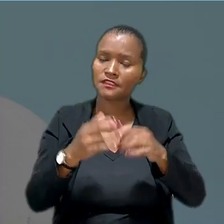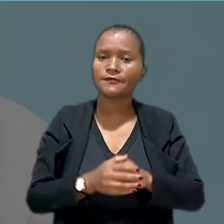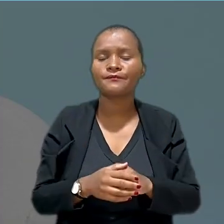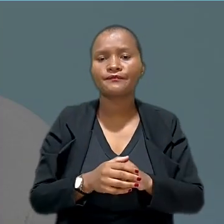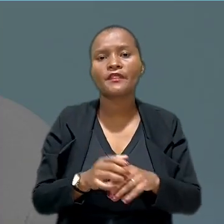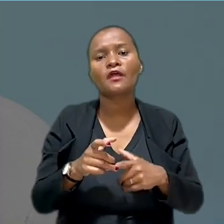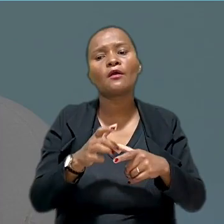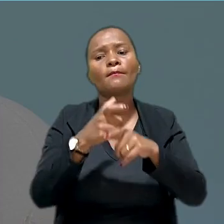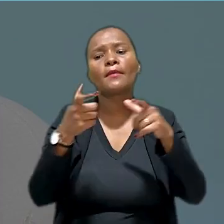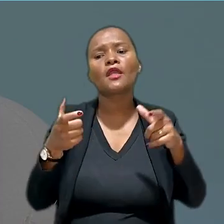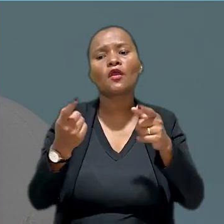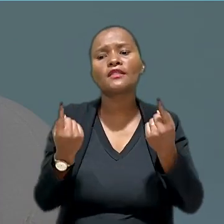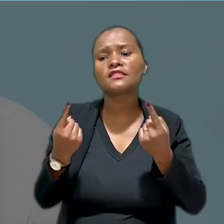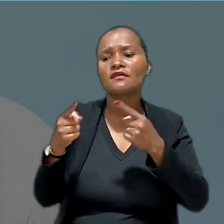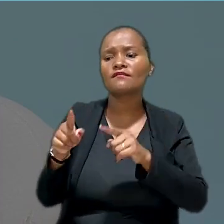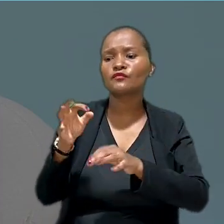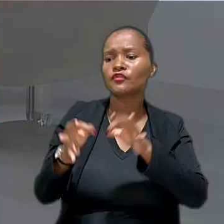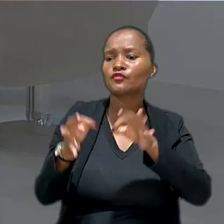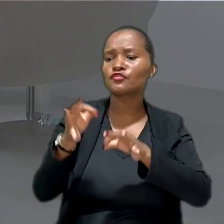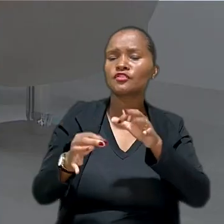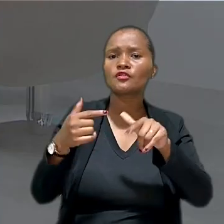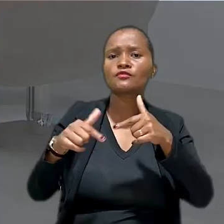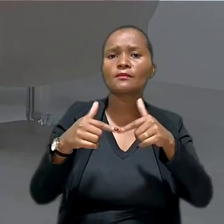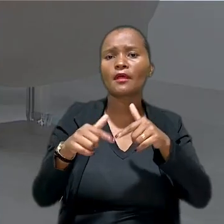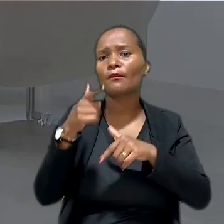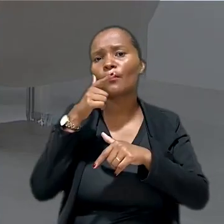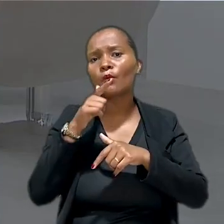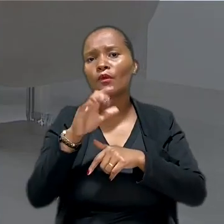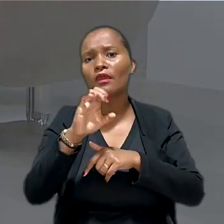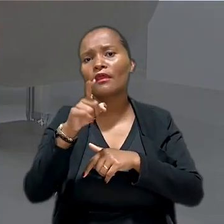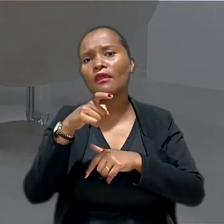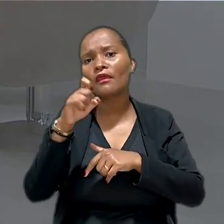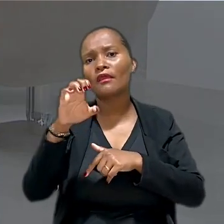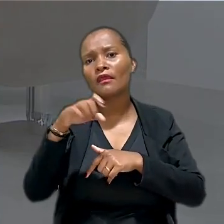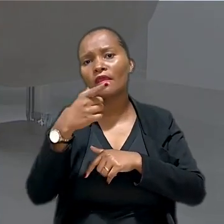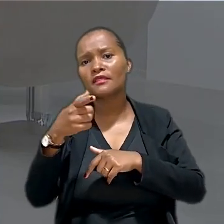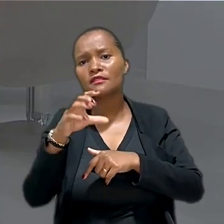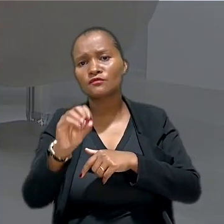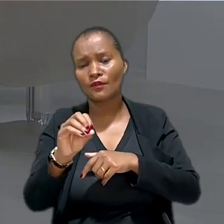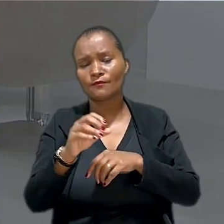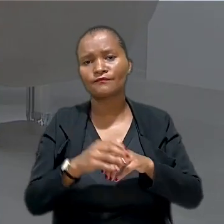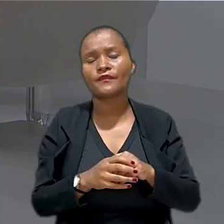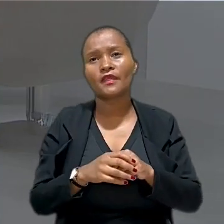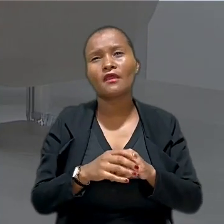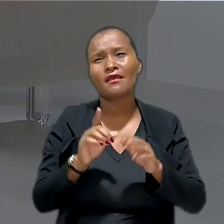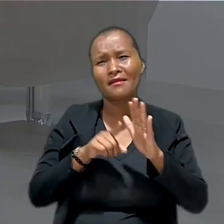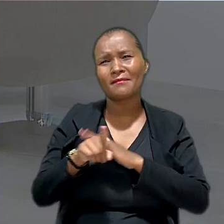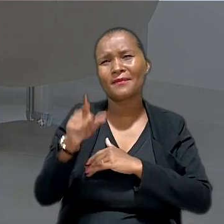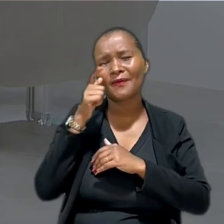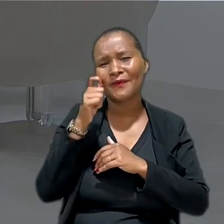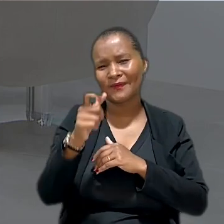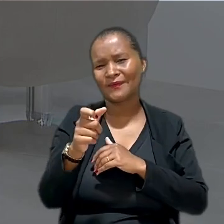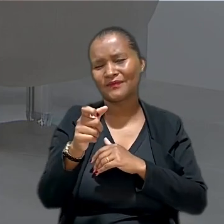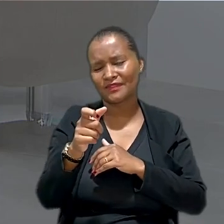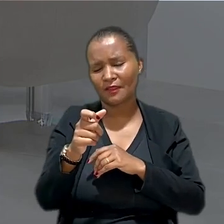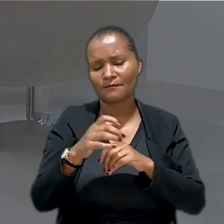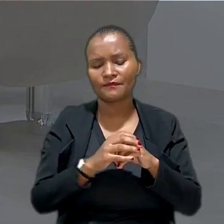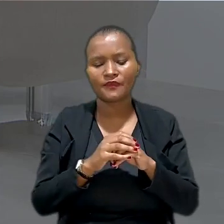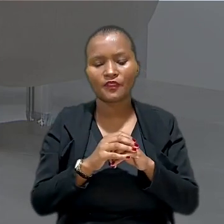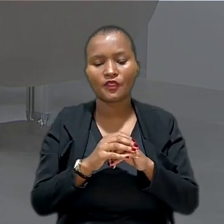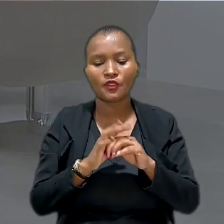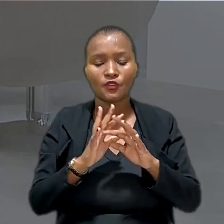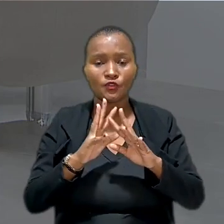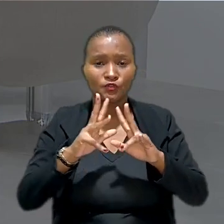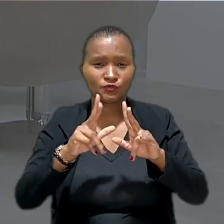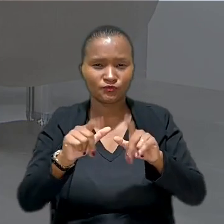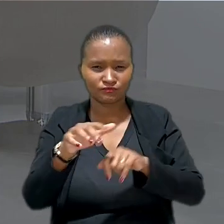maior desafio da Justiça do Trabalho para efetivar a execução? Essa pergunta é muito interessante, Anderson, porque de todos os